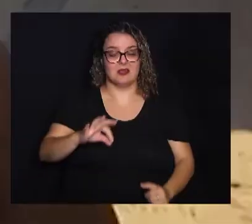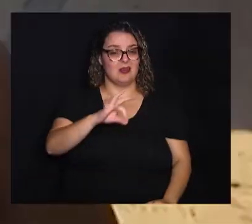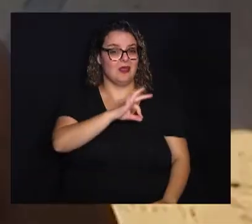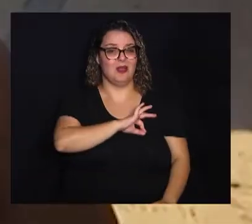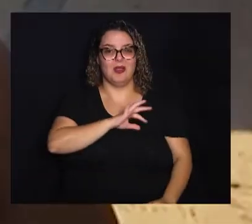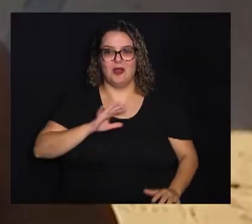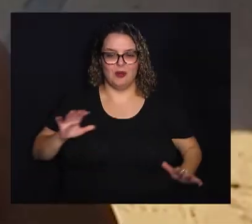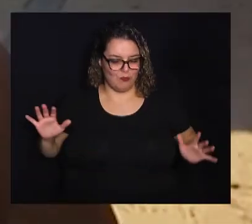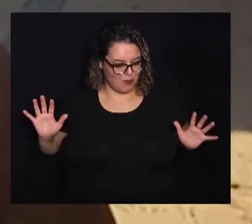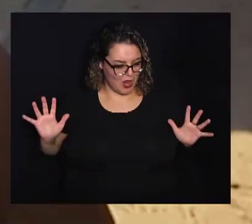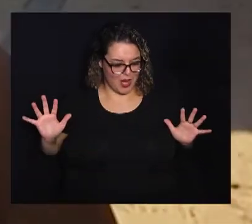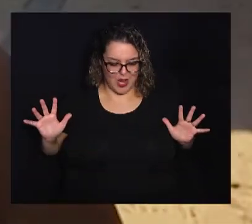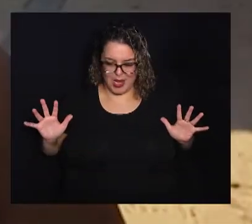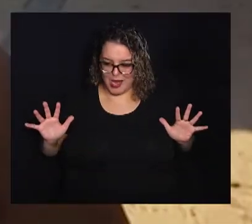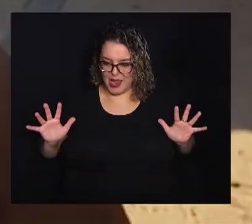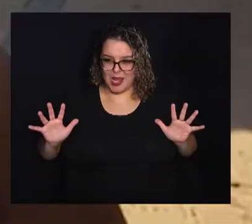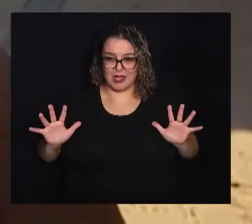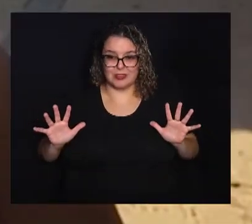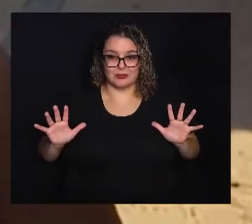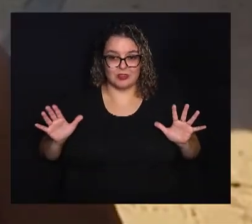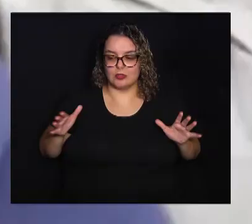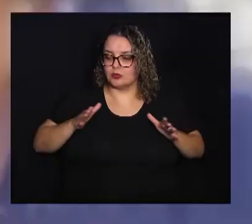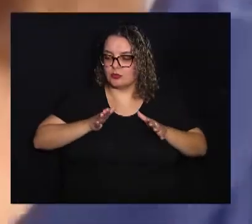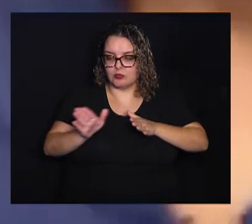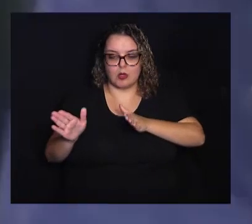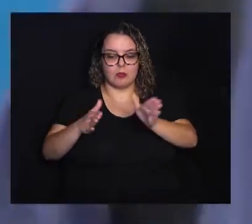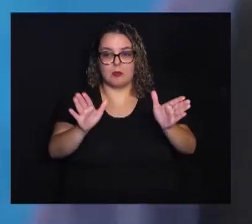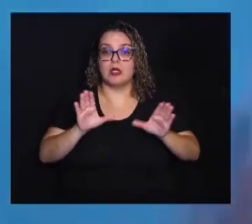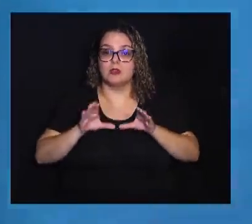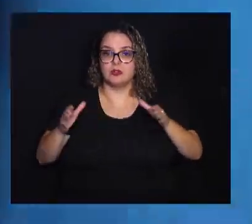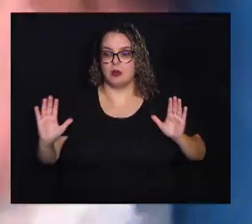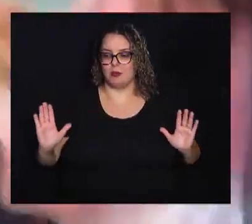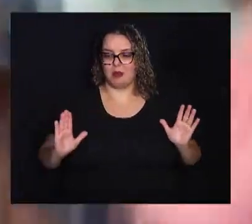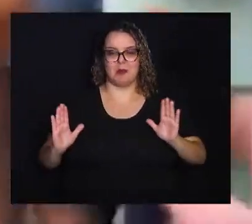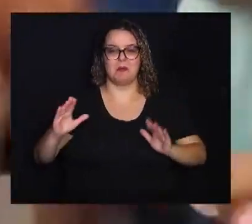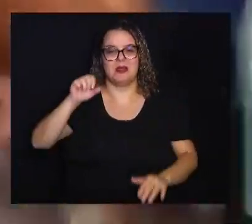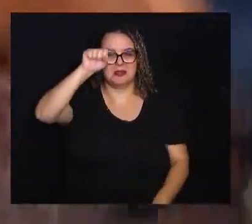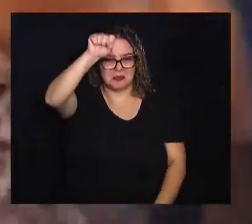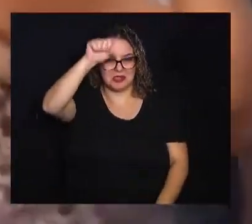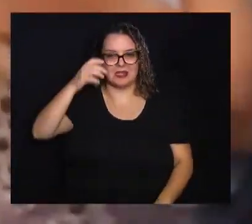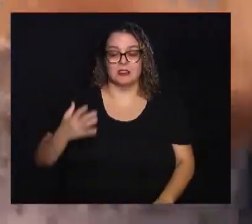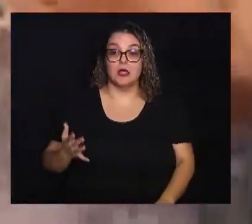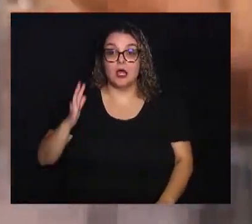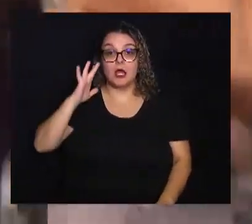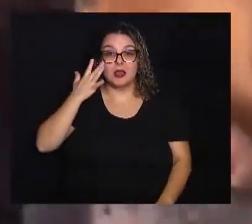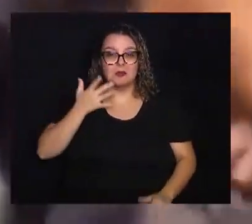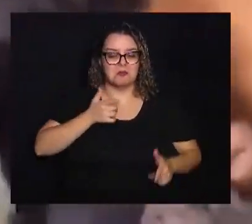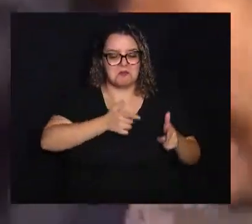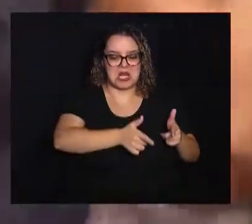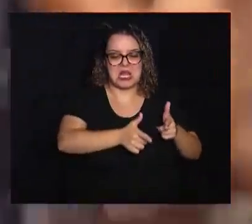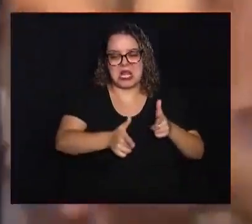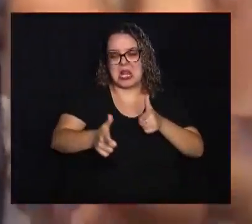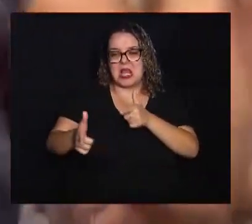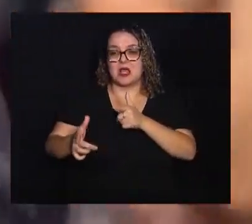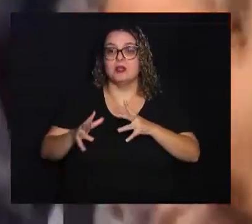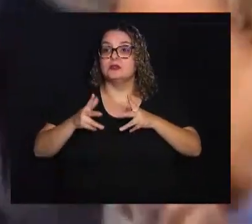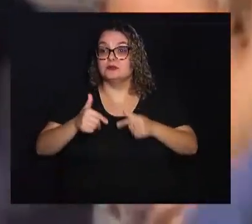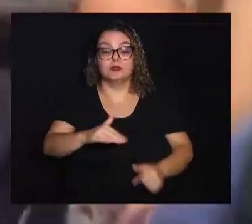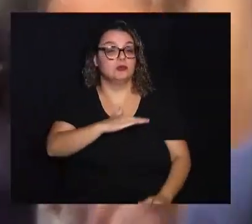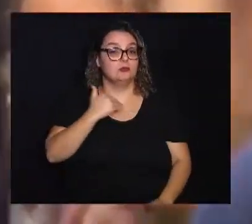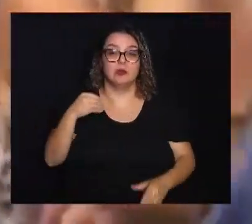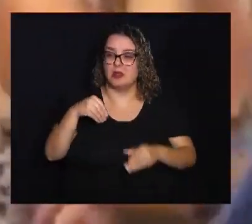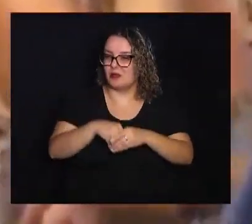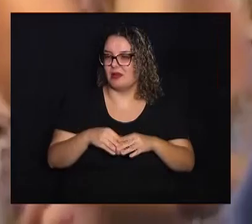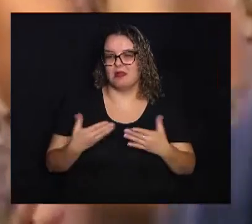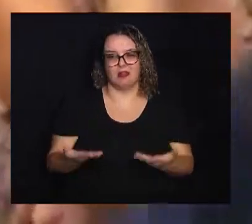fechou todas as entradas que tinha na comunidade Mandela. A gente achou que ia ter um assassinato, que todo mundo ia morrer ali